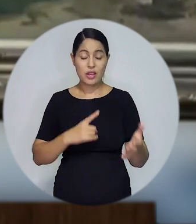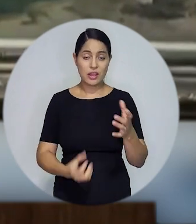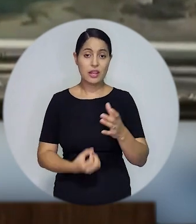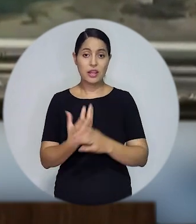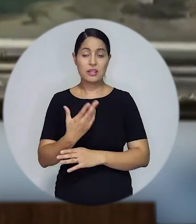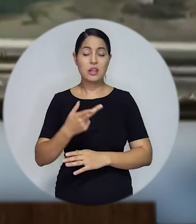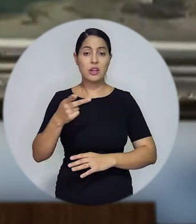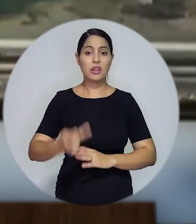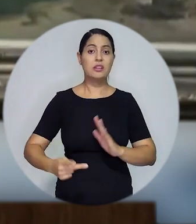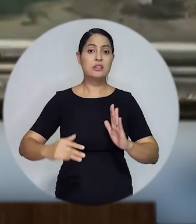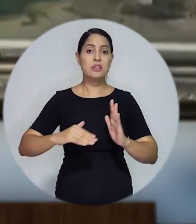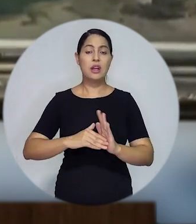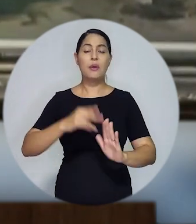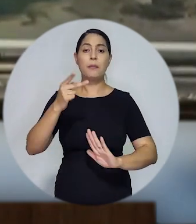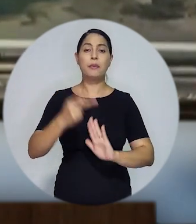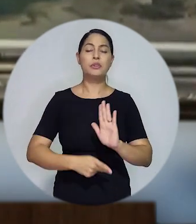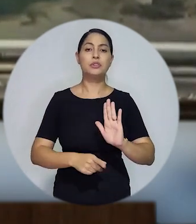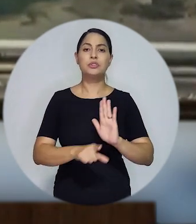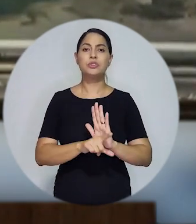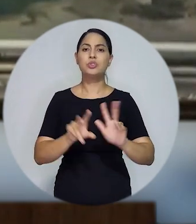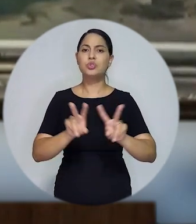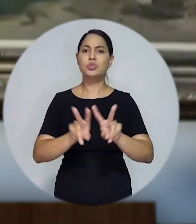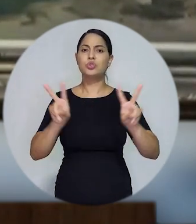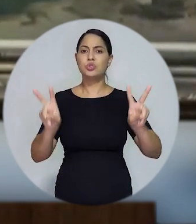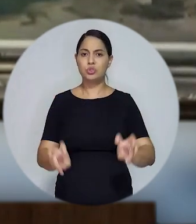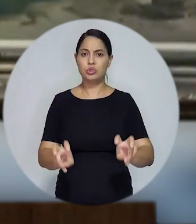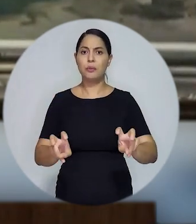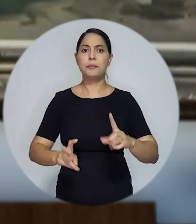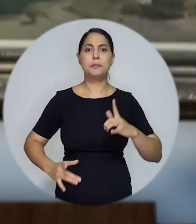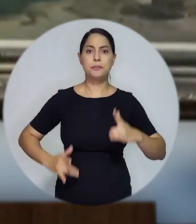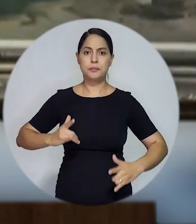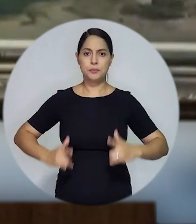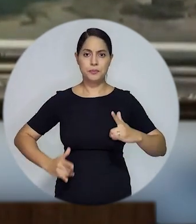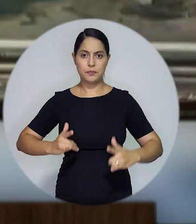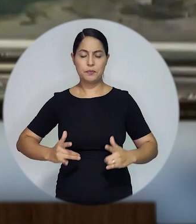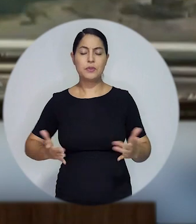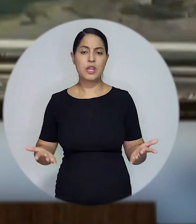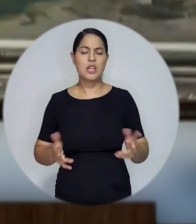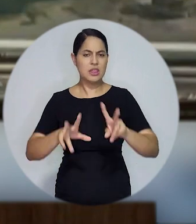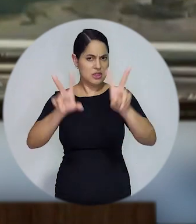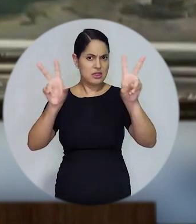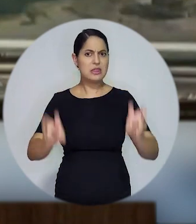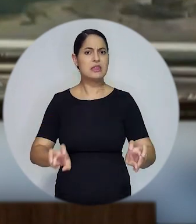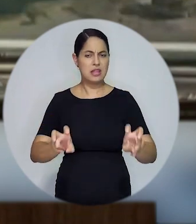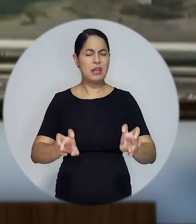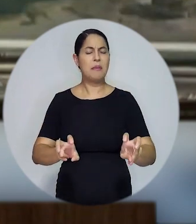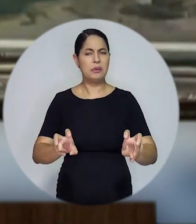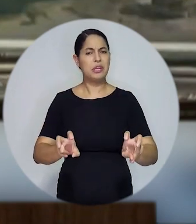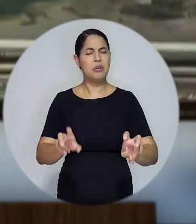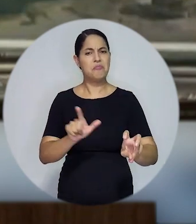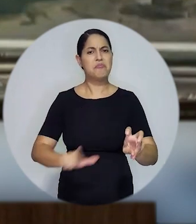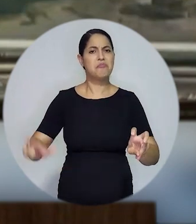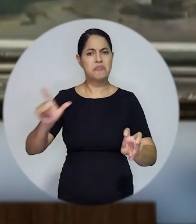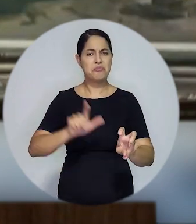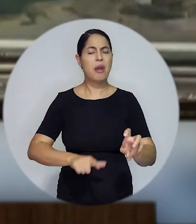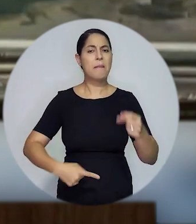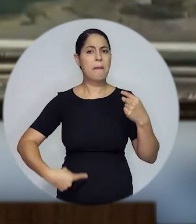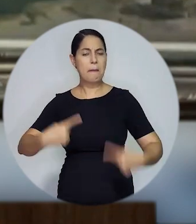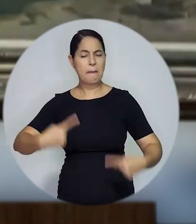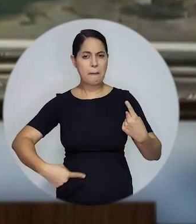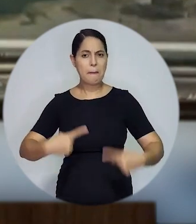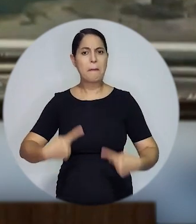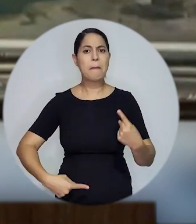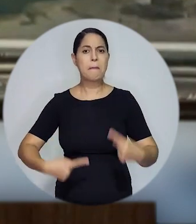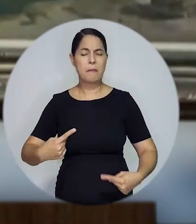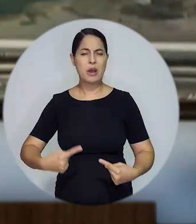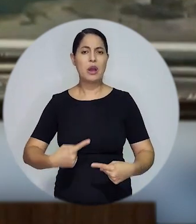de uma comissão de juristas instalada no âmbito do Senado Federal, um projeto acerca da inteligência artificial, que também é um tema que